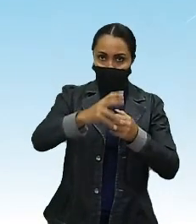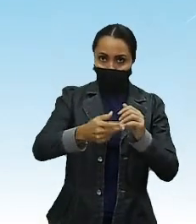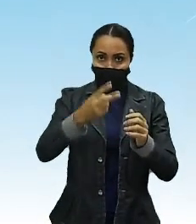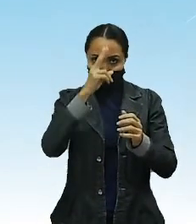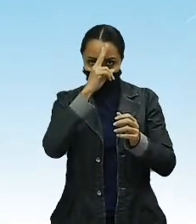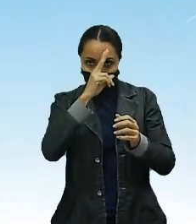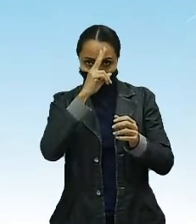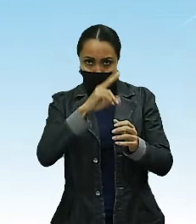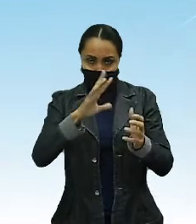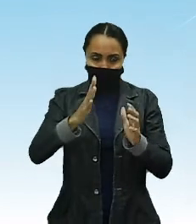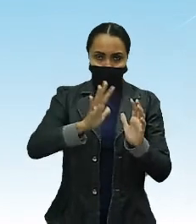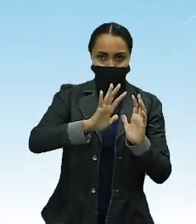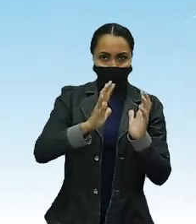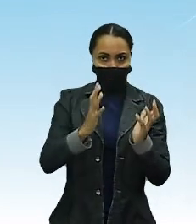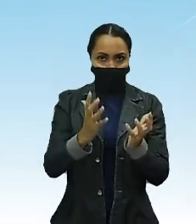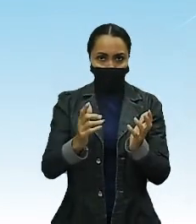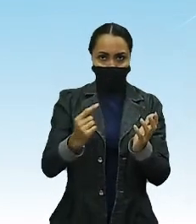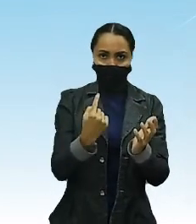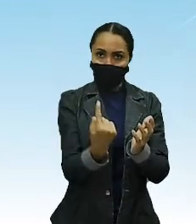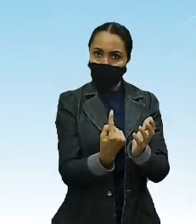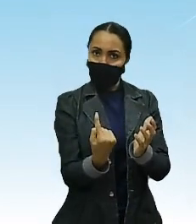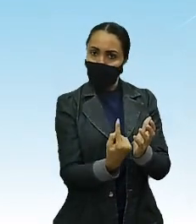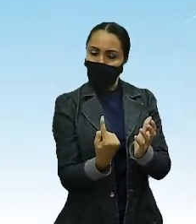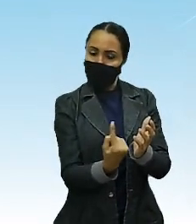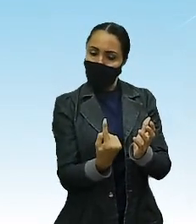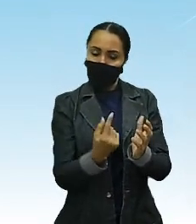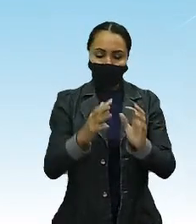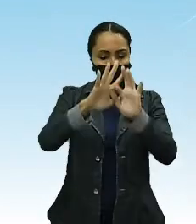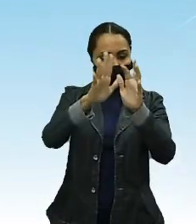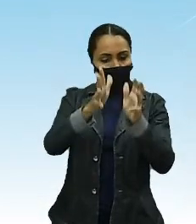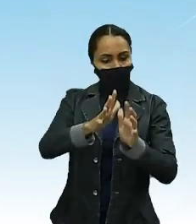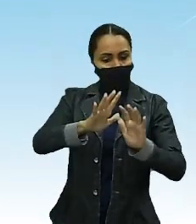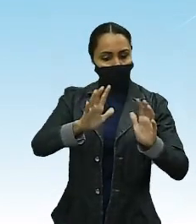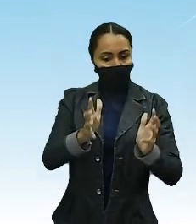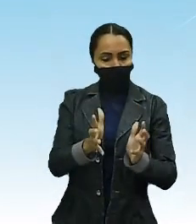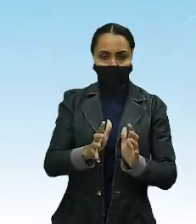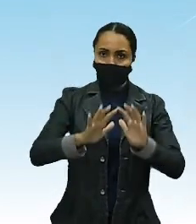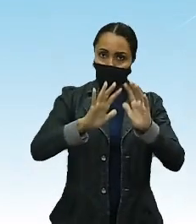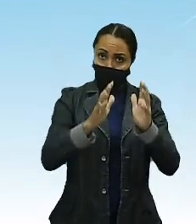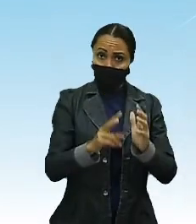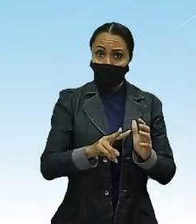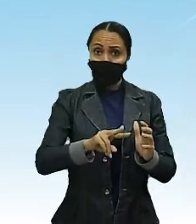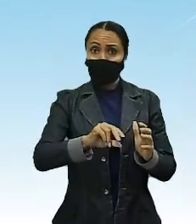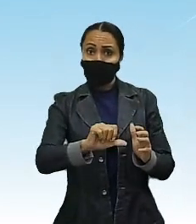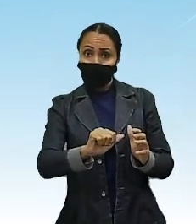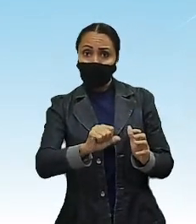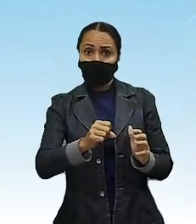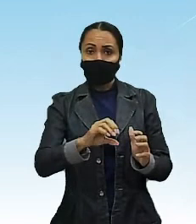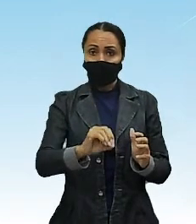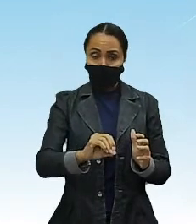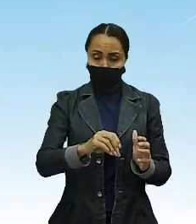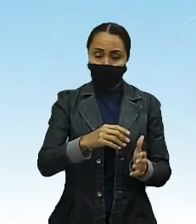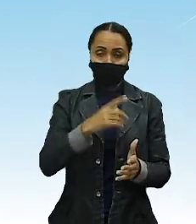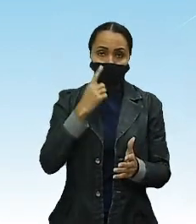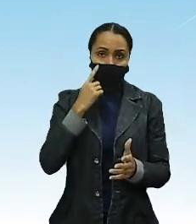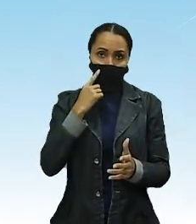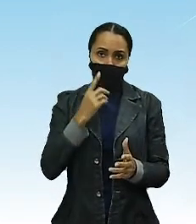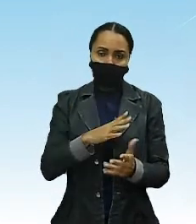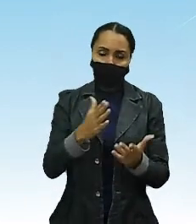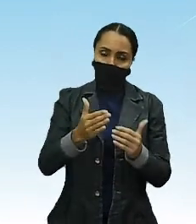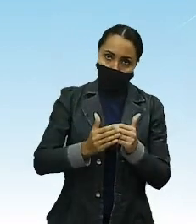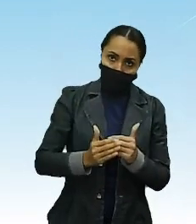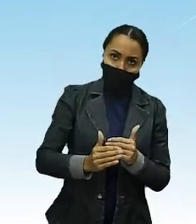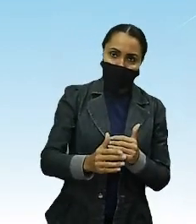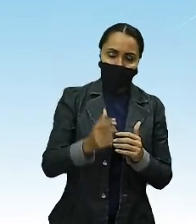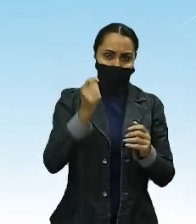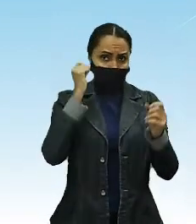naquela peça que está girando, eu vou modelando com a mão para montar o vaso, é um sólido revolução. A partir